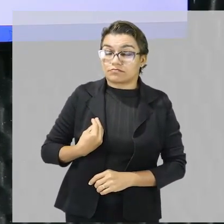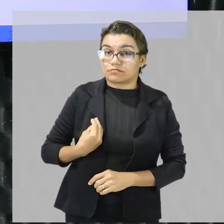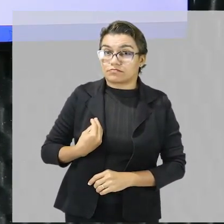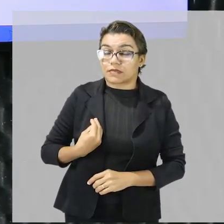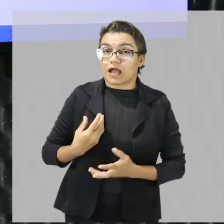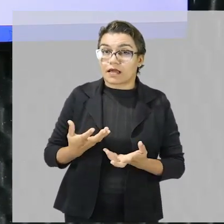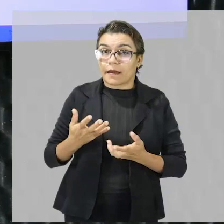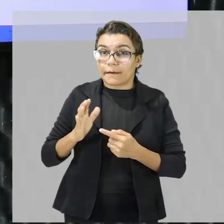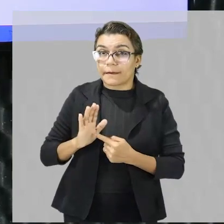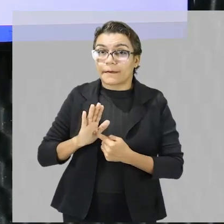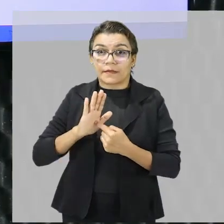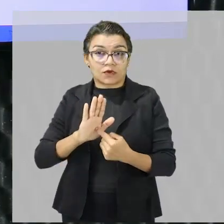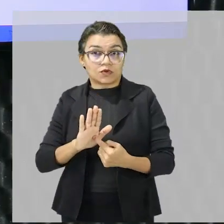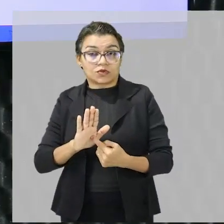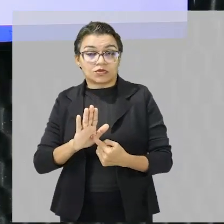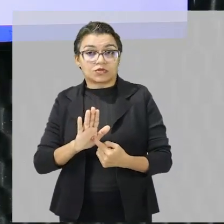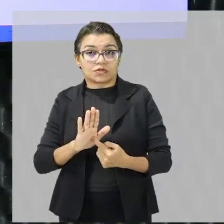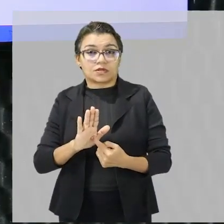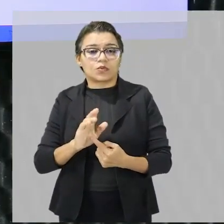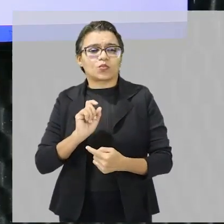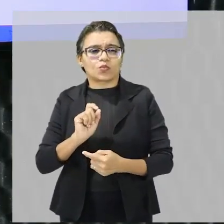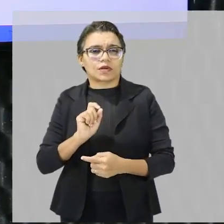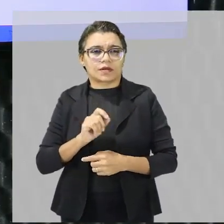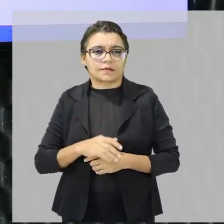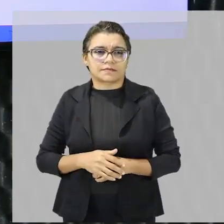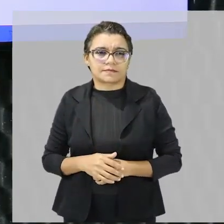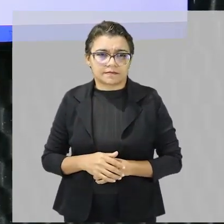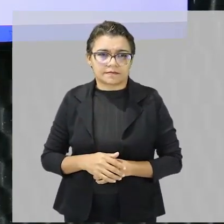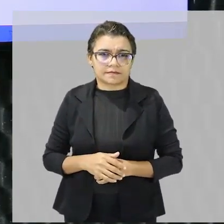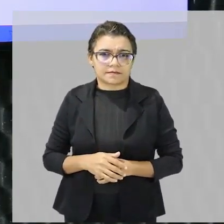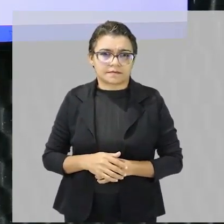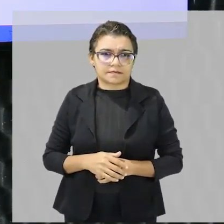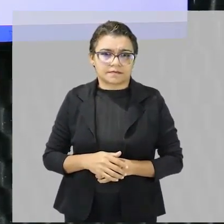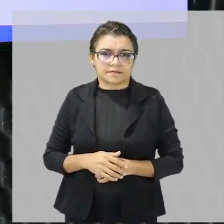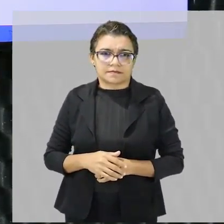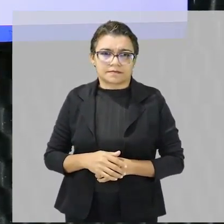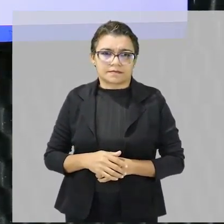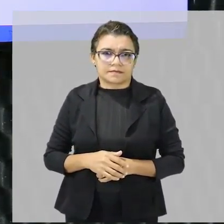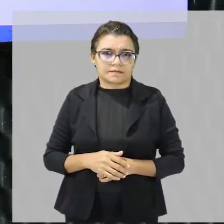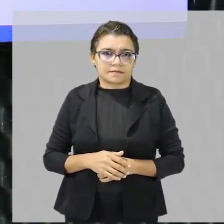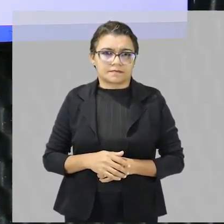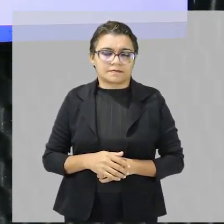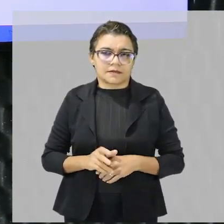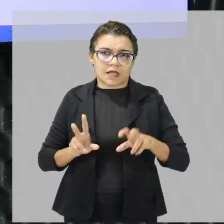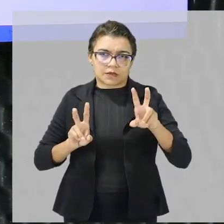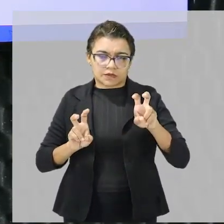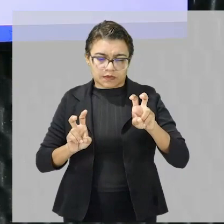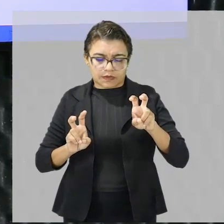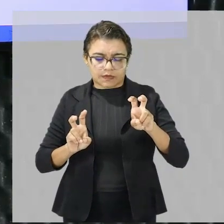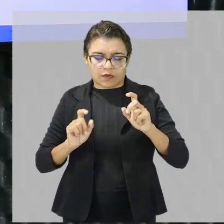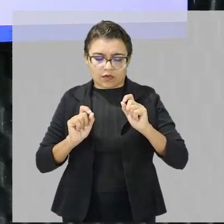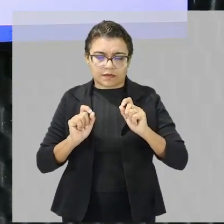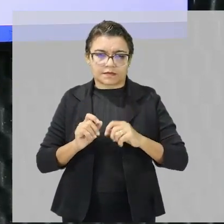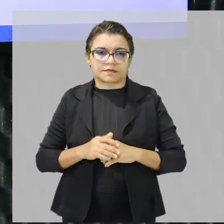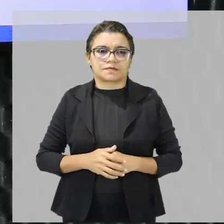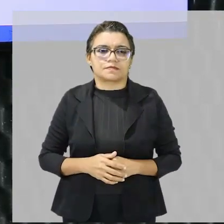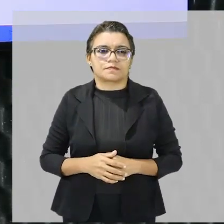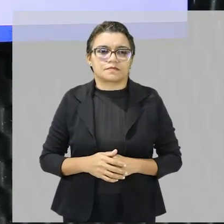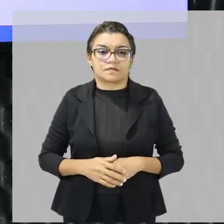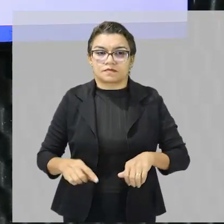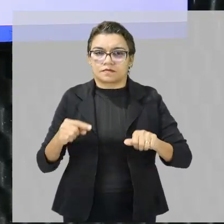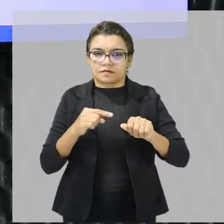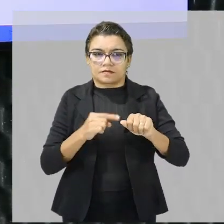pregar com esta, claro, pungente citação? Vamos lá. Que primeiro o